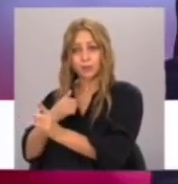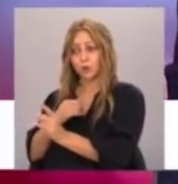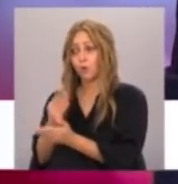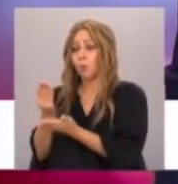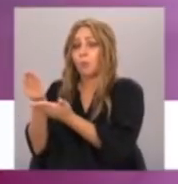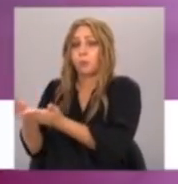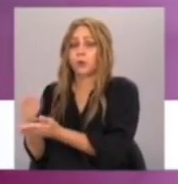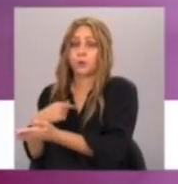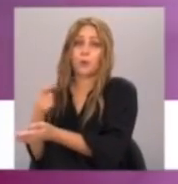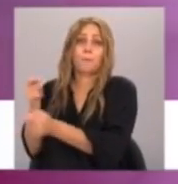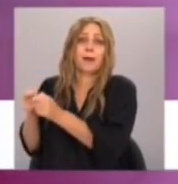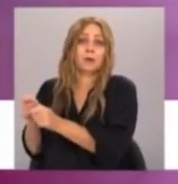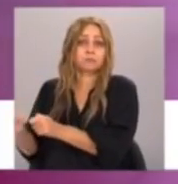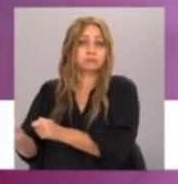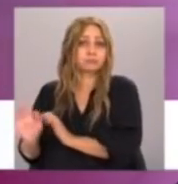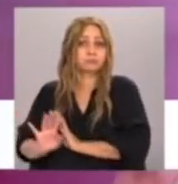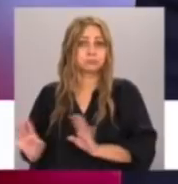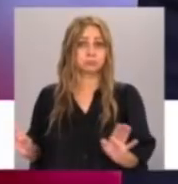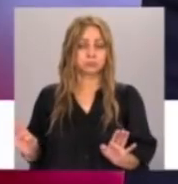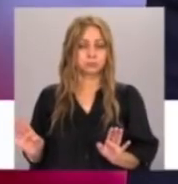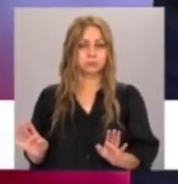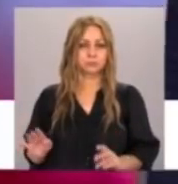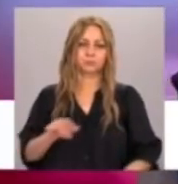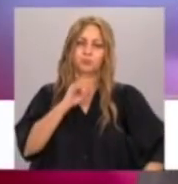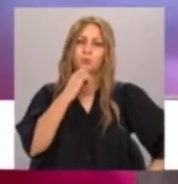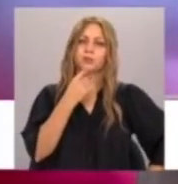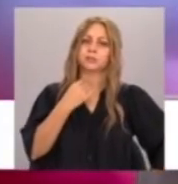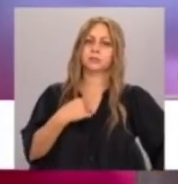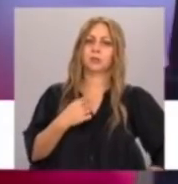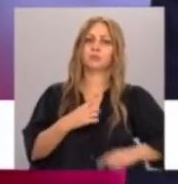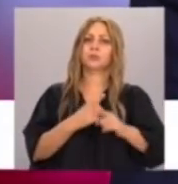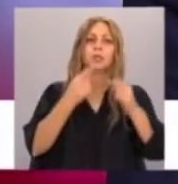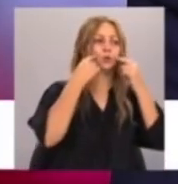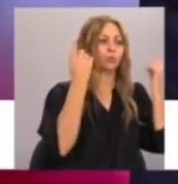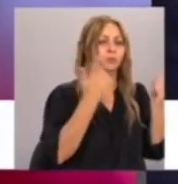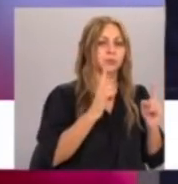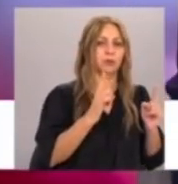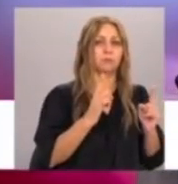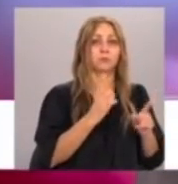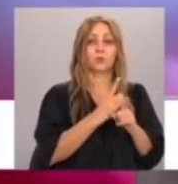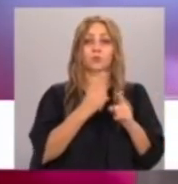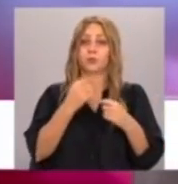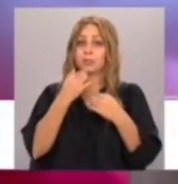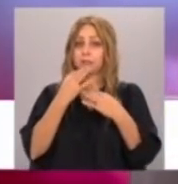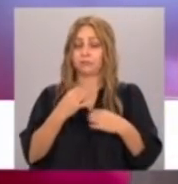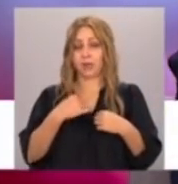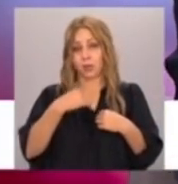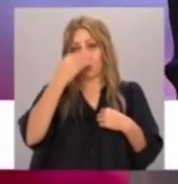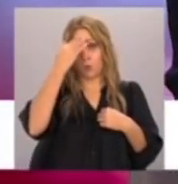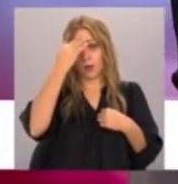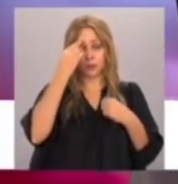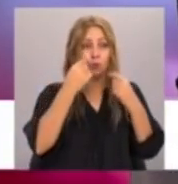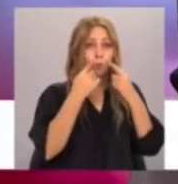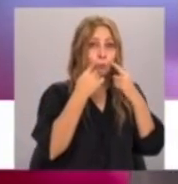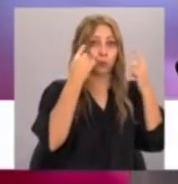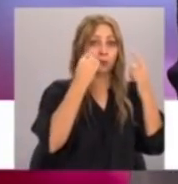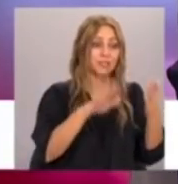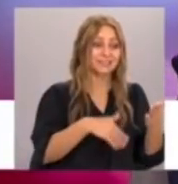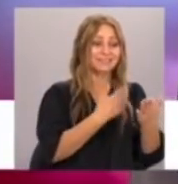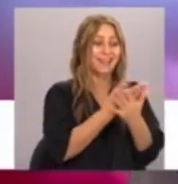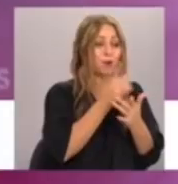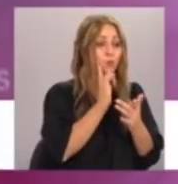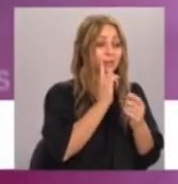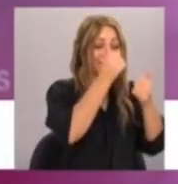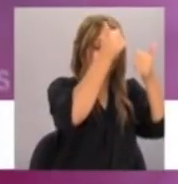depois no privado e pagos diz-me assim bom e que é que não pôs no público porque efetivamente Considero que o público não dá a garantia de